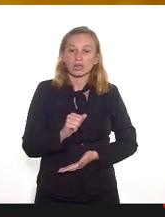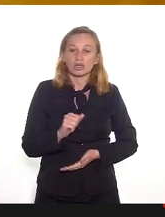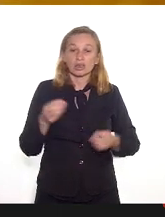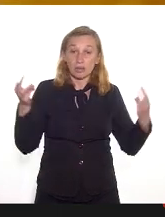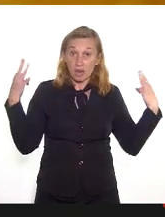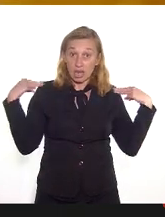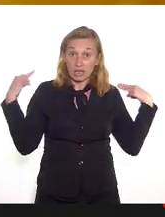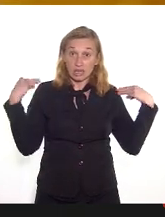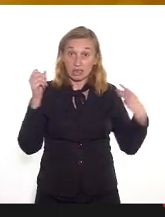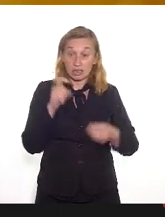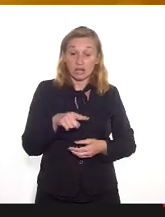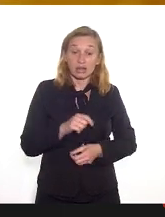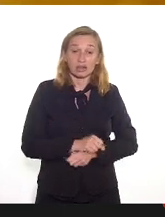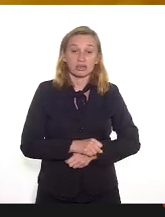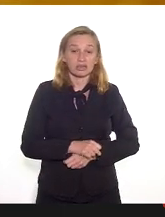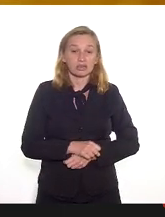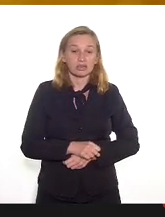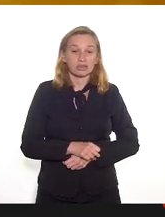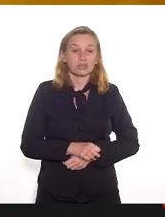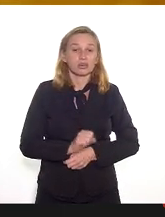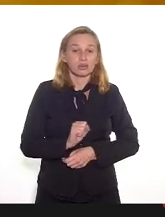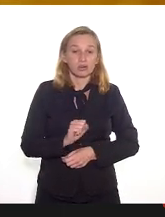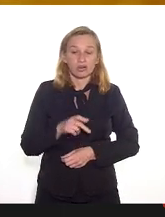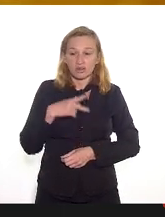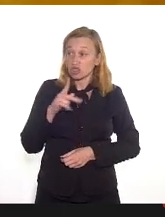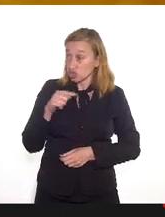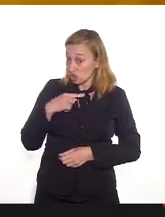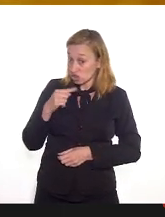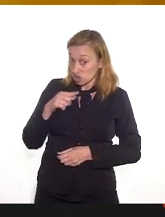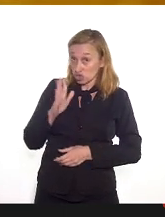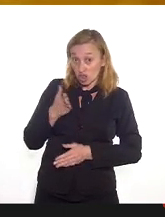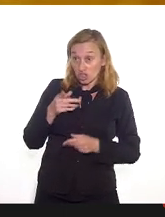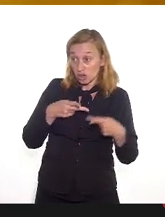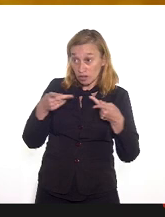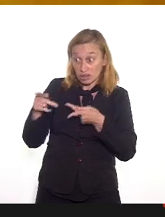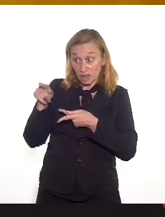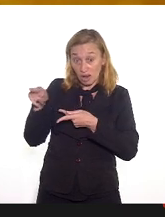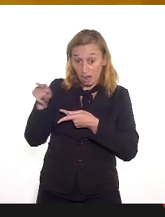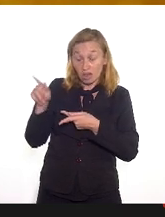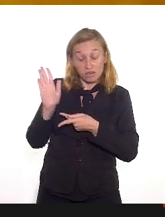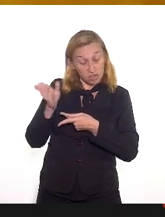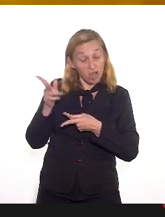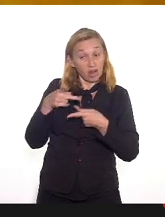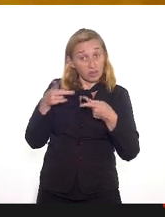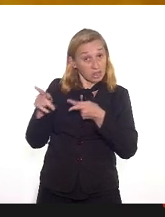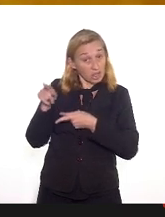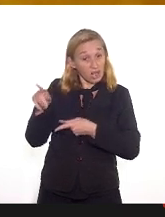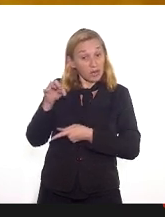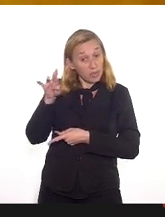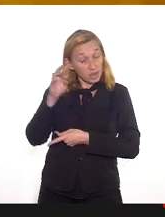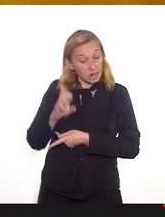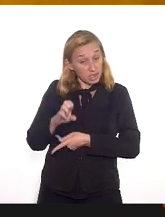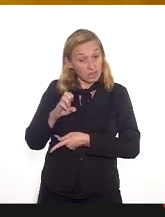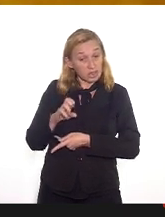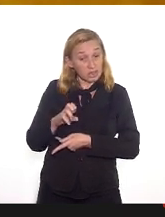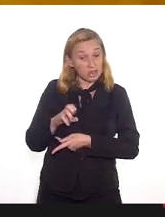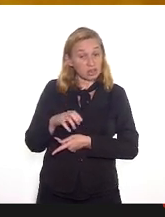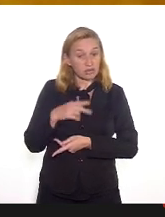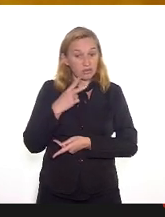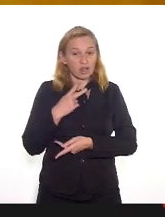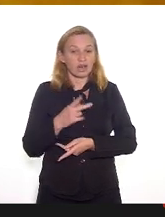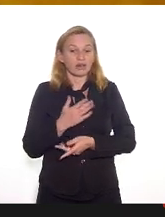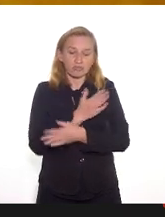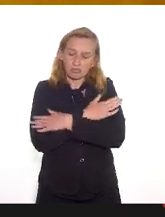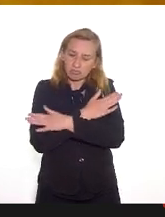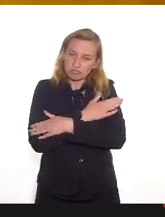né? Eu tenho que confessar que já estive lá já tinha estado antes com o almirante Hilkes, também transmiti aqui